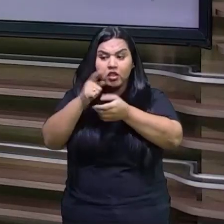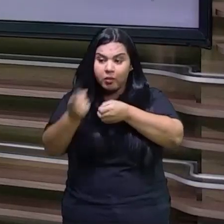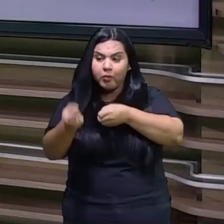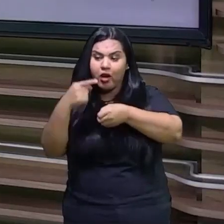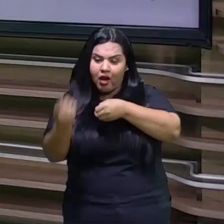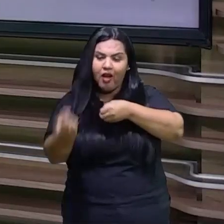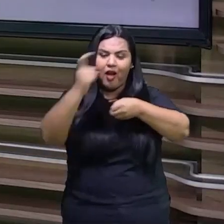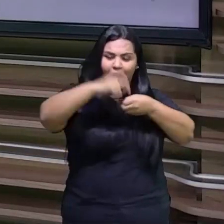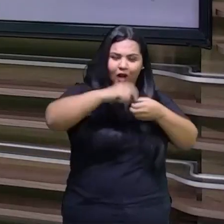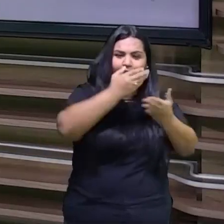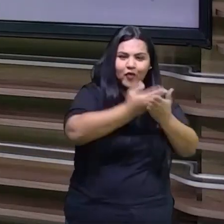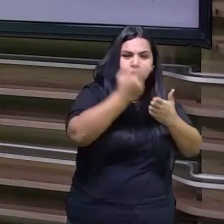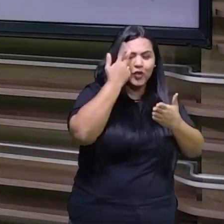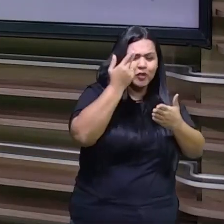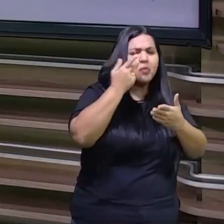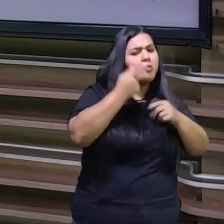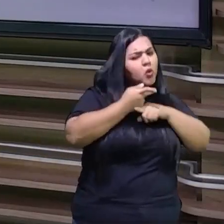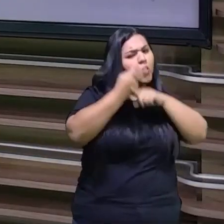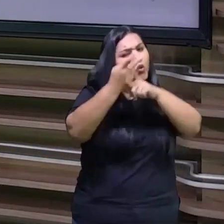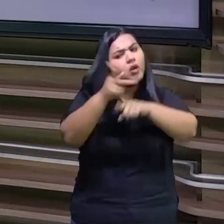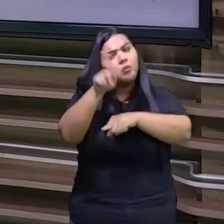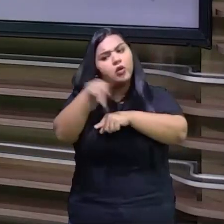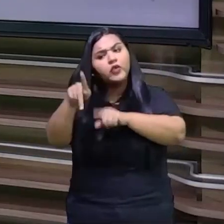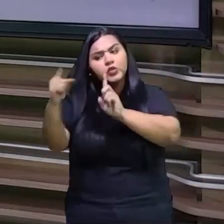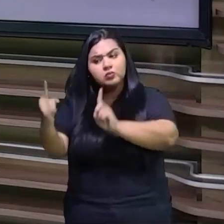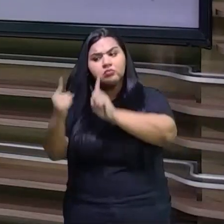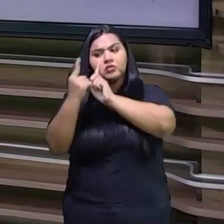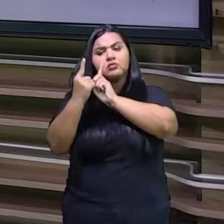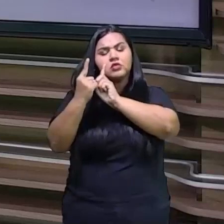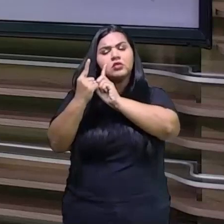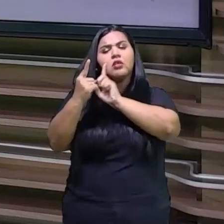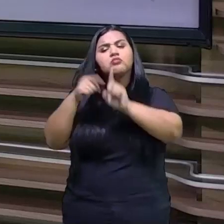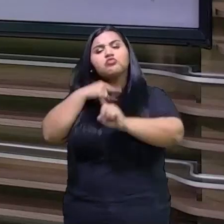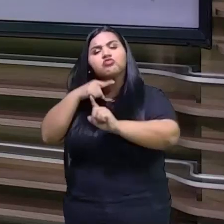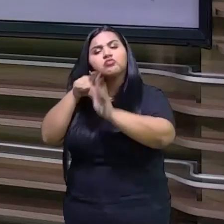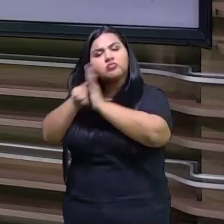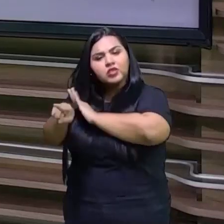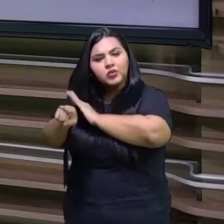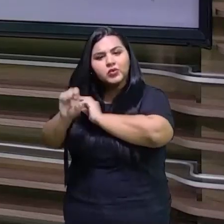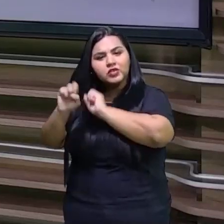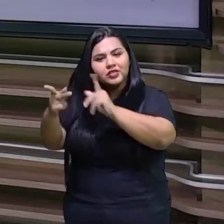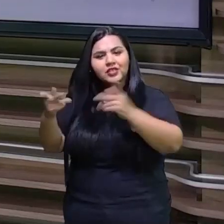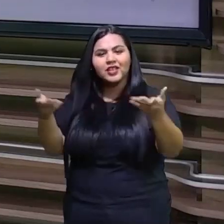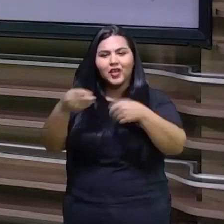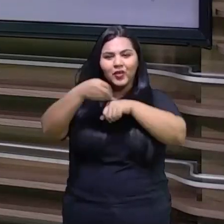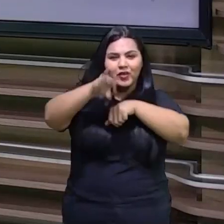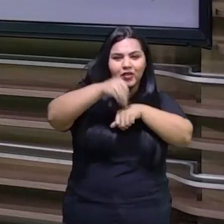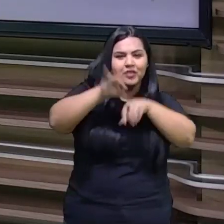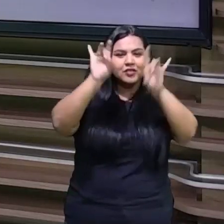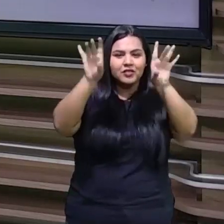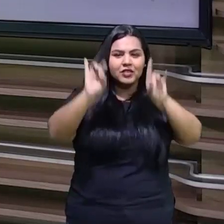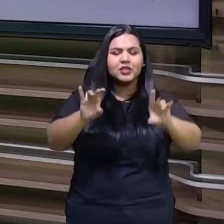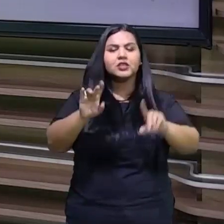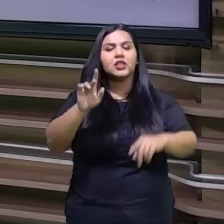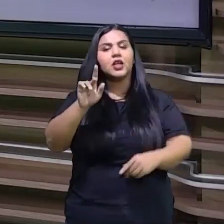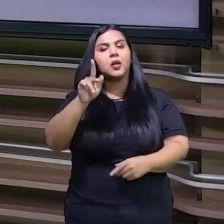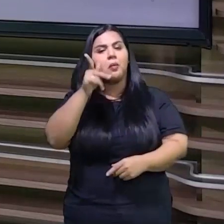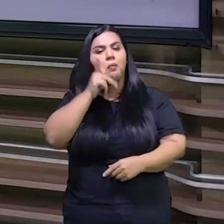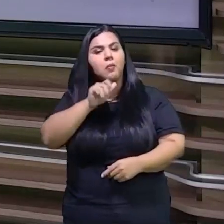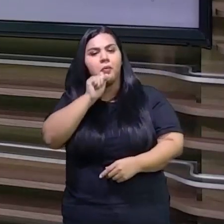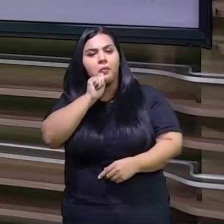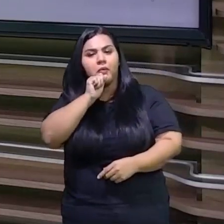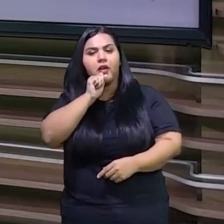ao normal, você procura seu professor, sua professora, e aí você tira todas as dúvidas. Aqui vai um recado especial aos pais, aos